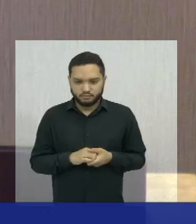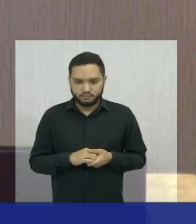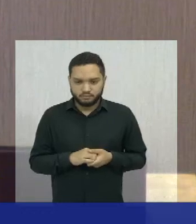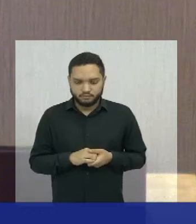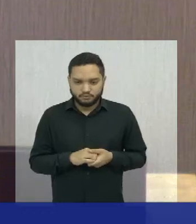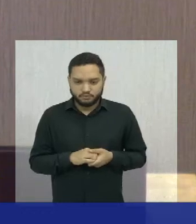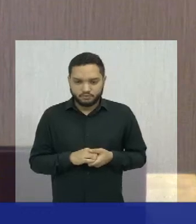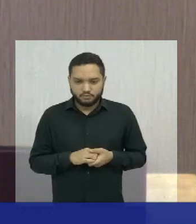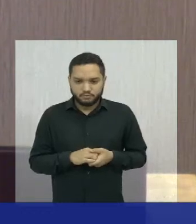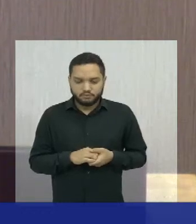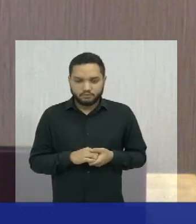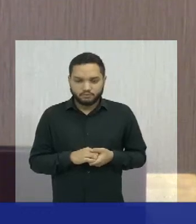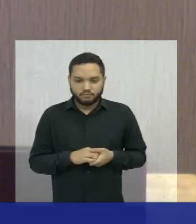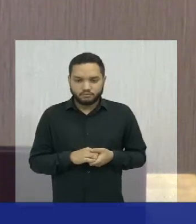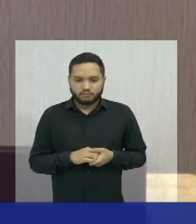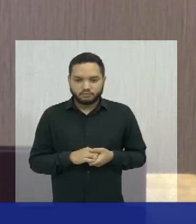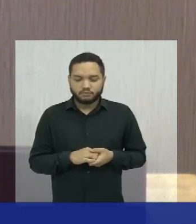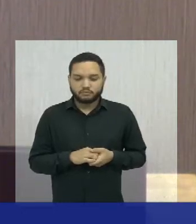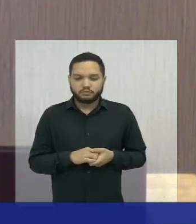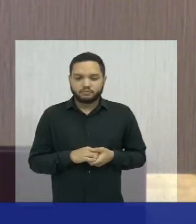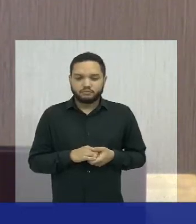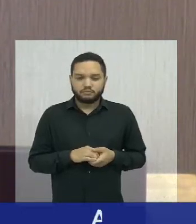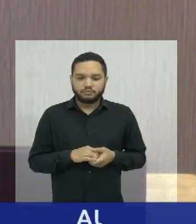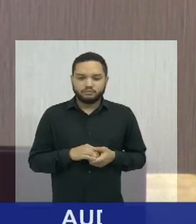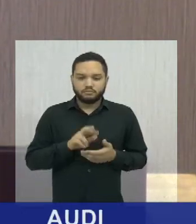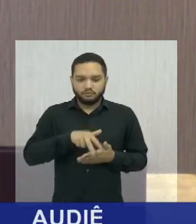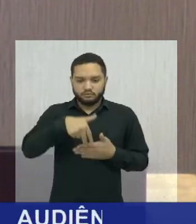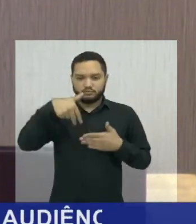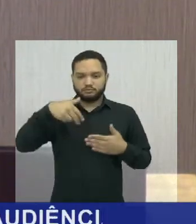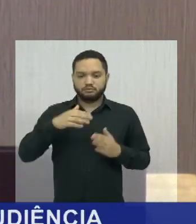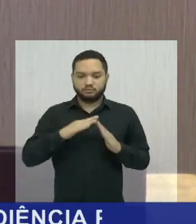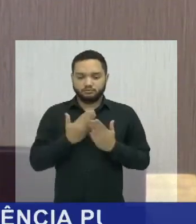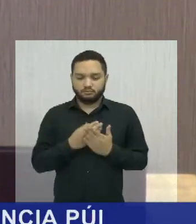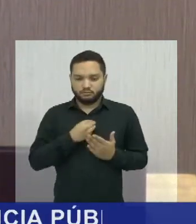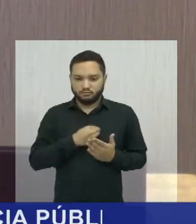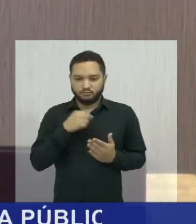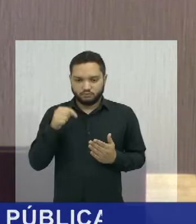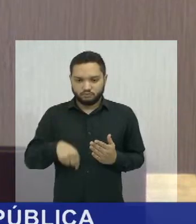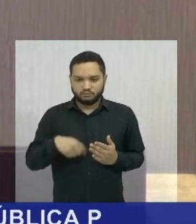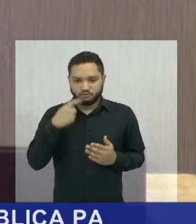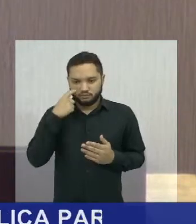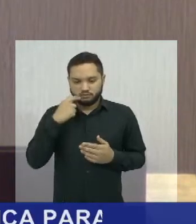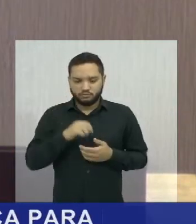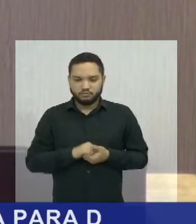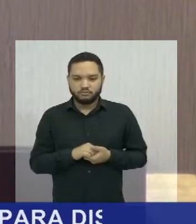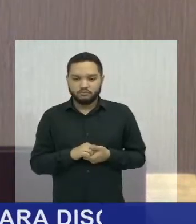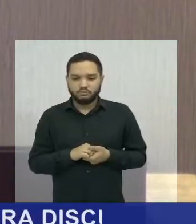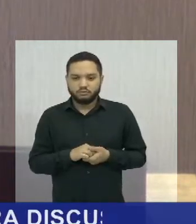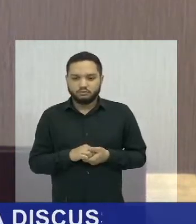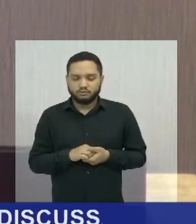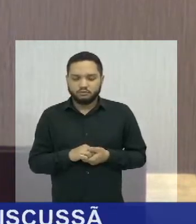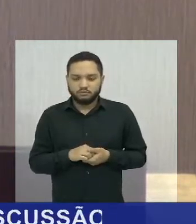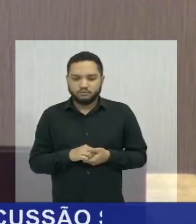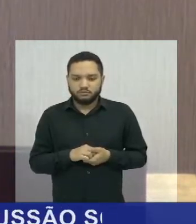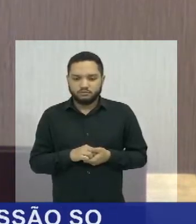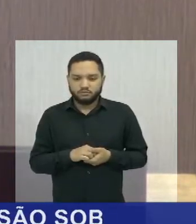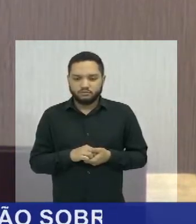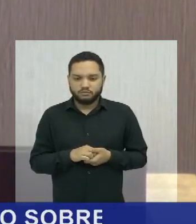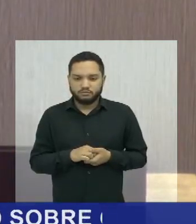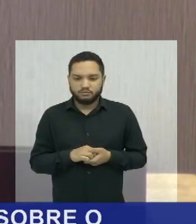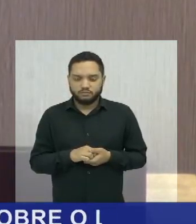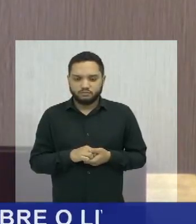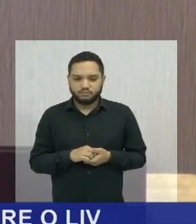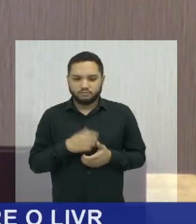Vou pedir só a plateia. Fique de pé as escolas que estão aqui presentes. Só para ver. As empresas que estão aqui